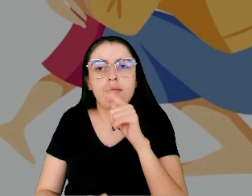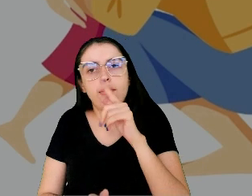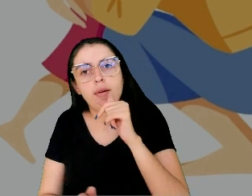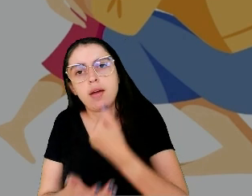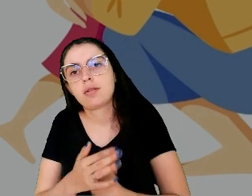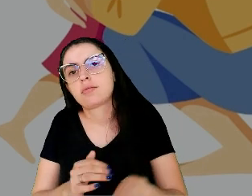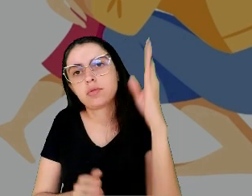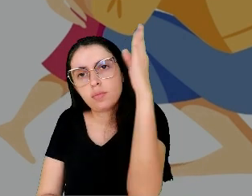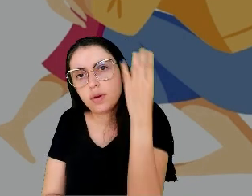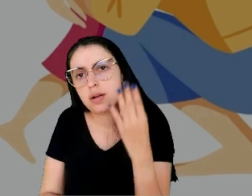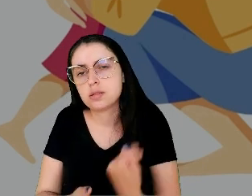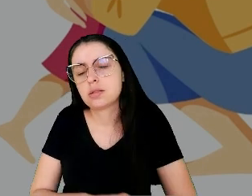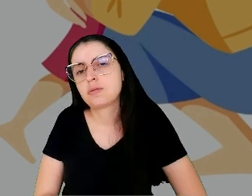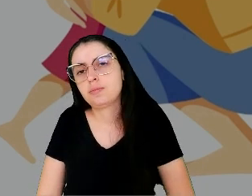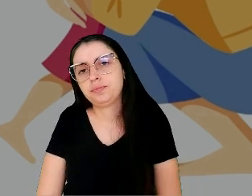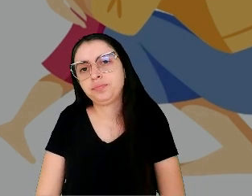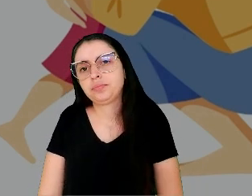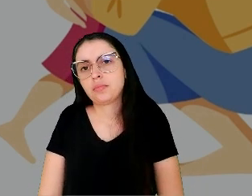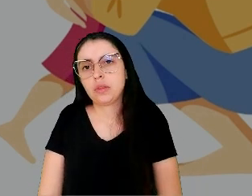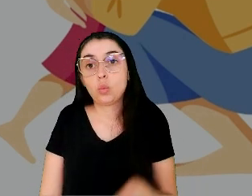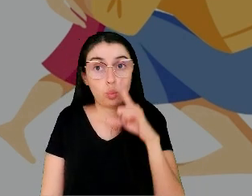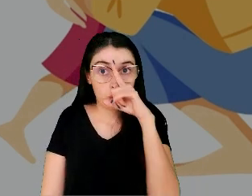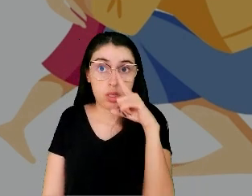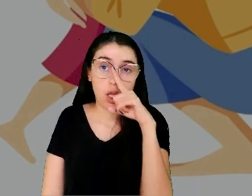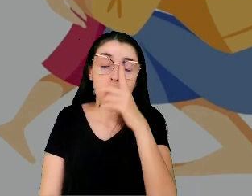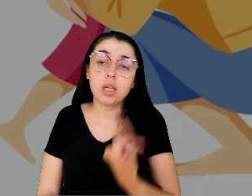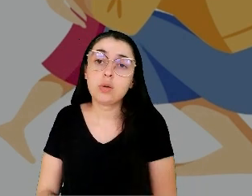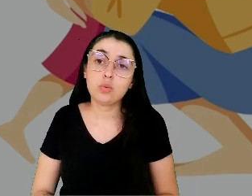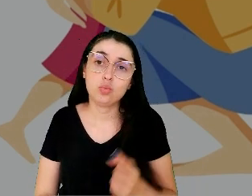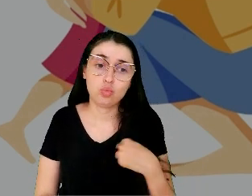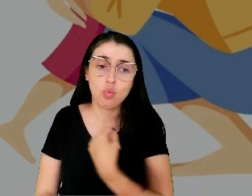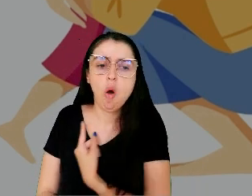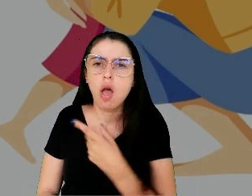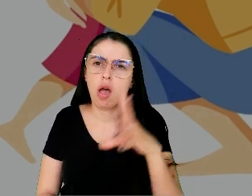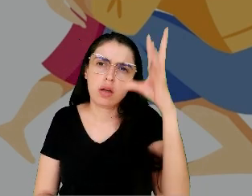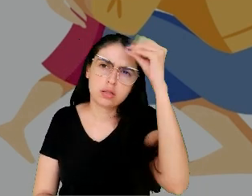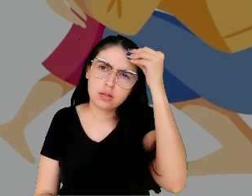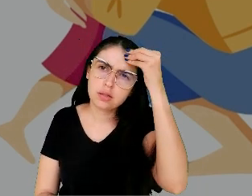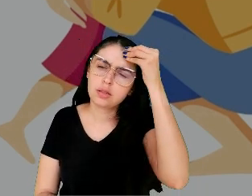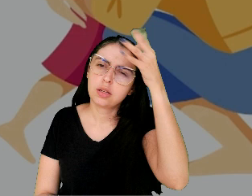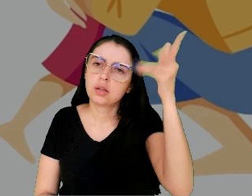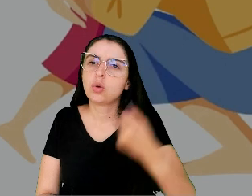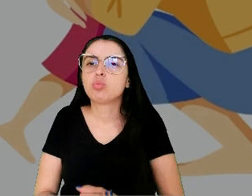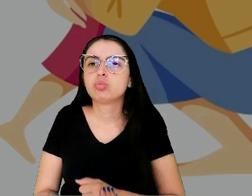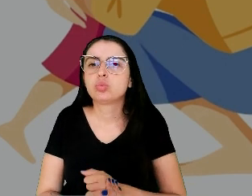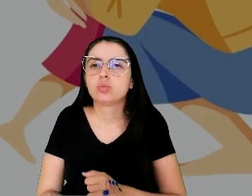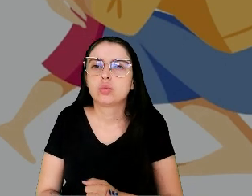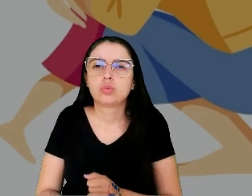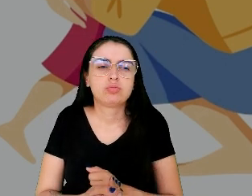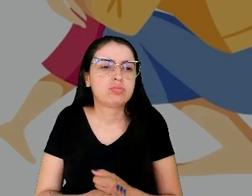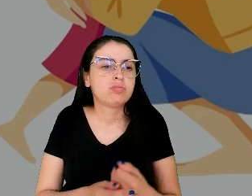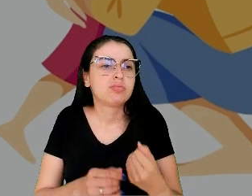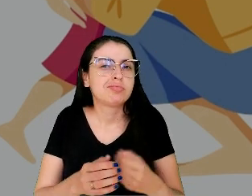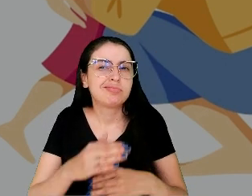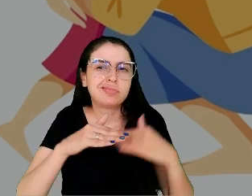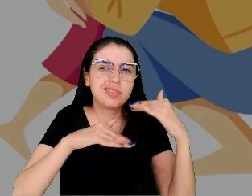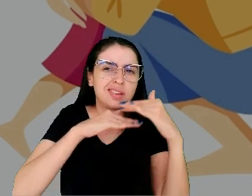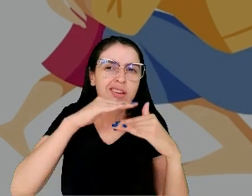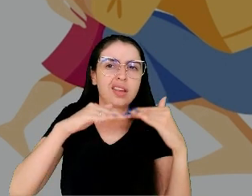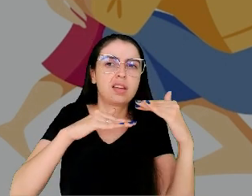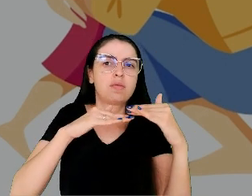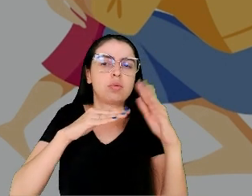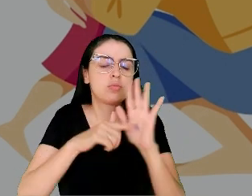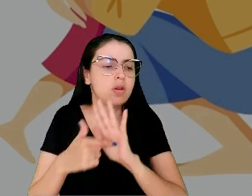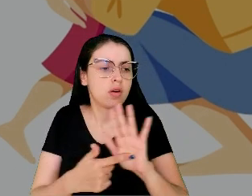esses fatores de risco, nós chegamos à conclusão do nível de exposição da